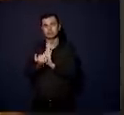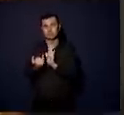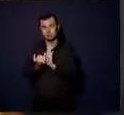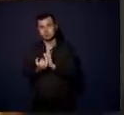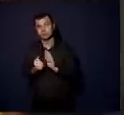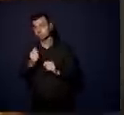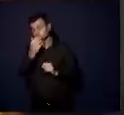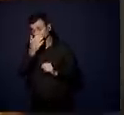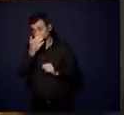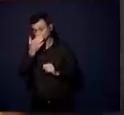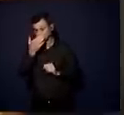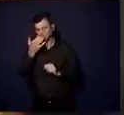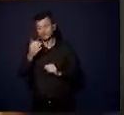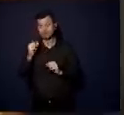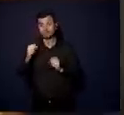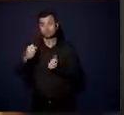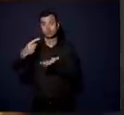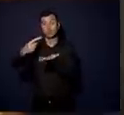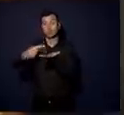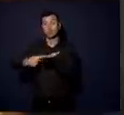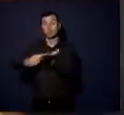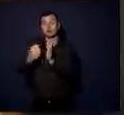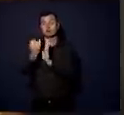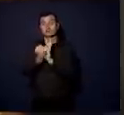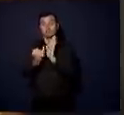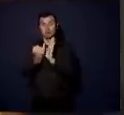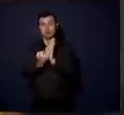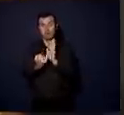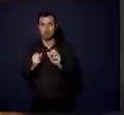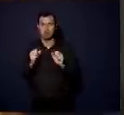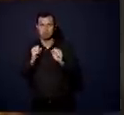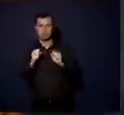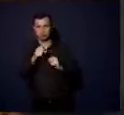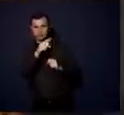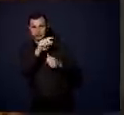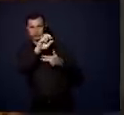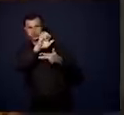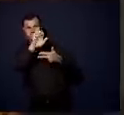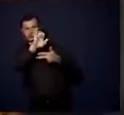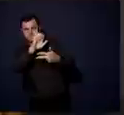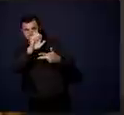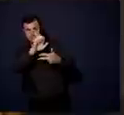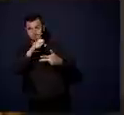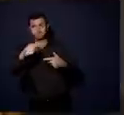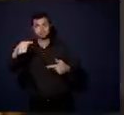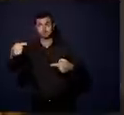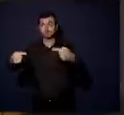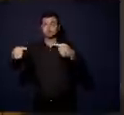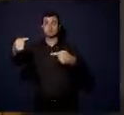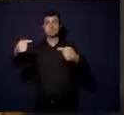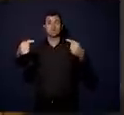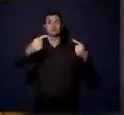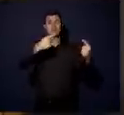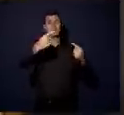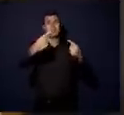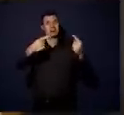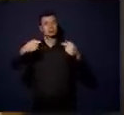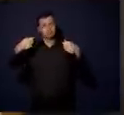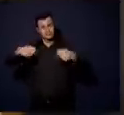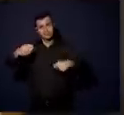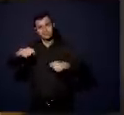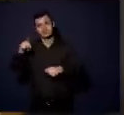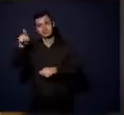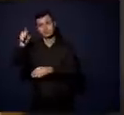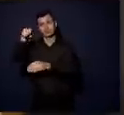previsão por exemplo um novo acordo fiscal dele partir de uma proposição do executivo o debate ele vai existir Porque ele vai ter que passar pelo congresso nacional